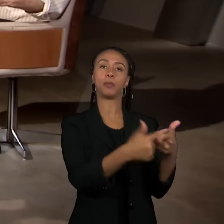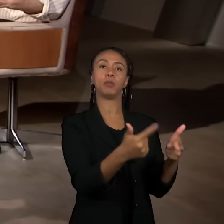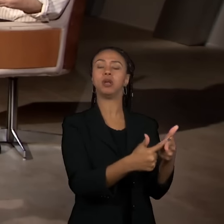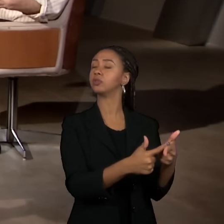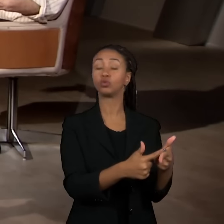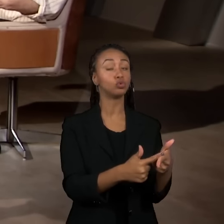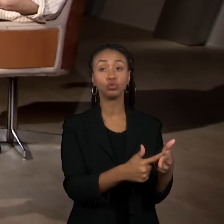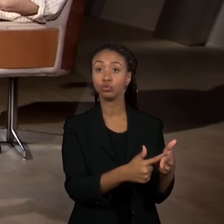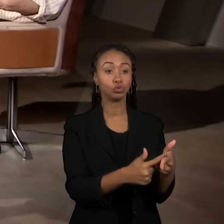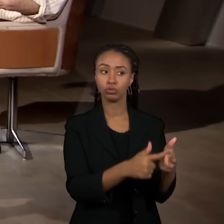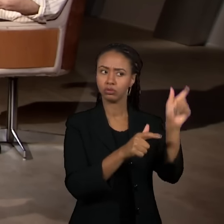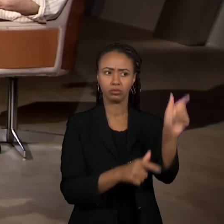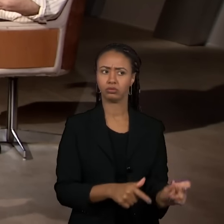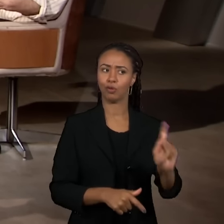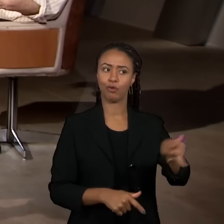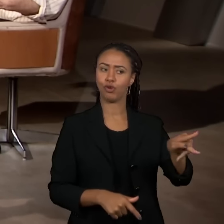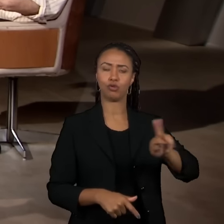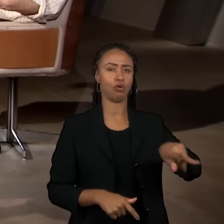problema é o